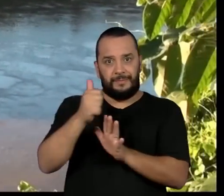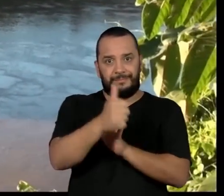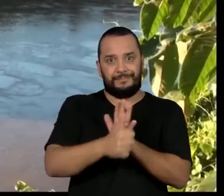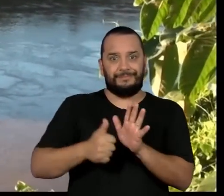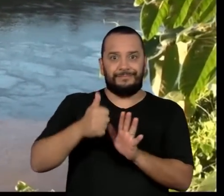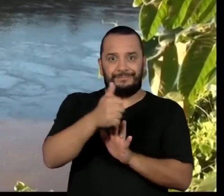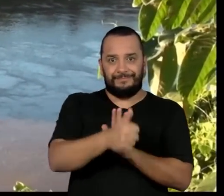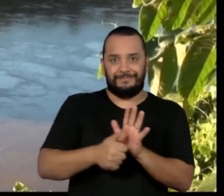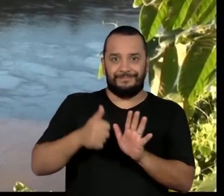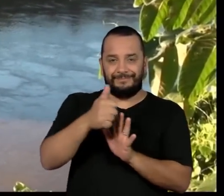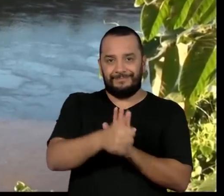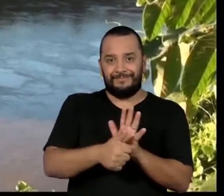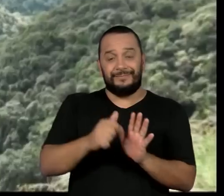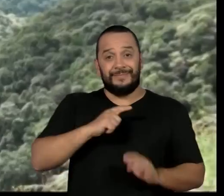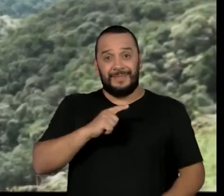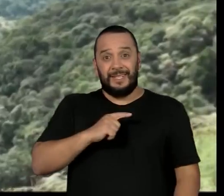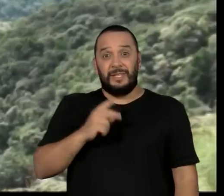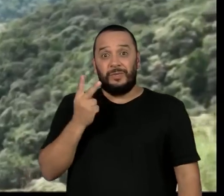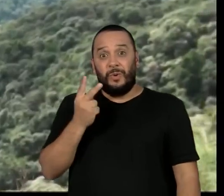São mais de